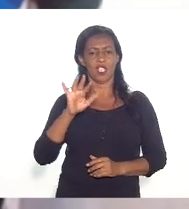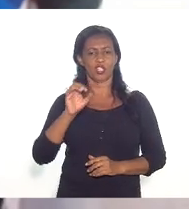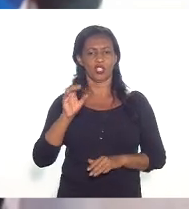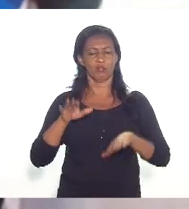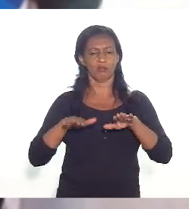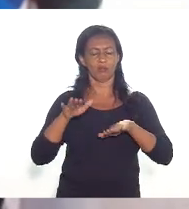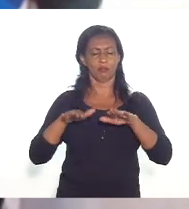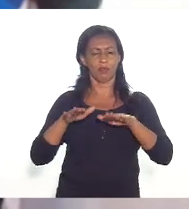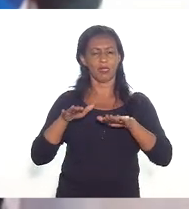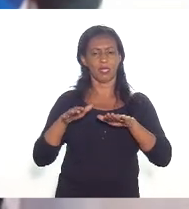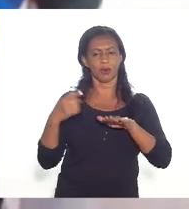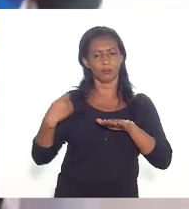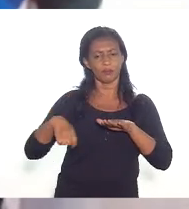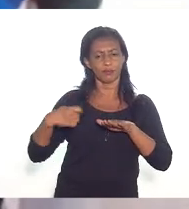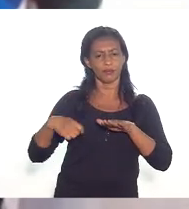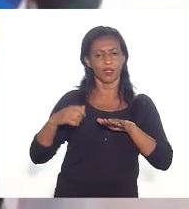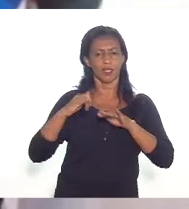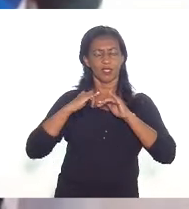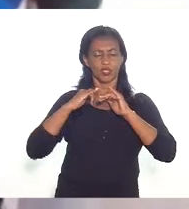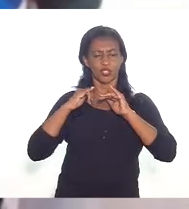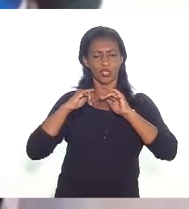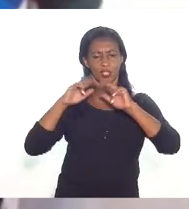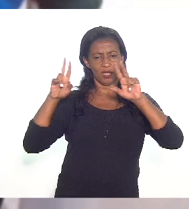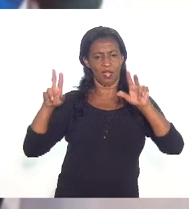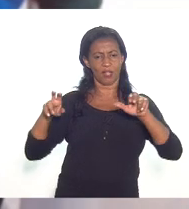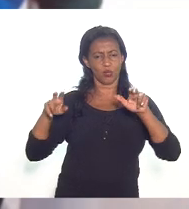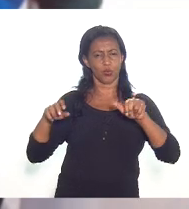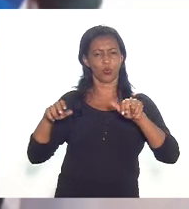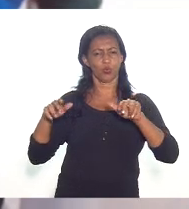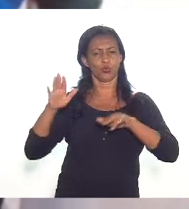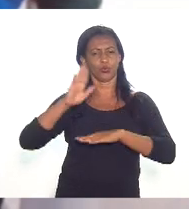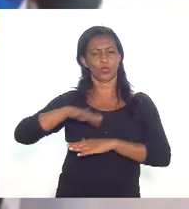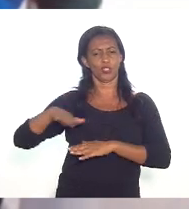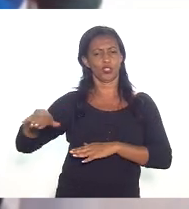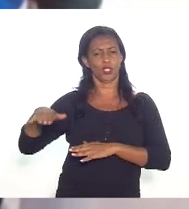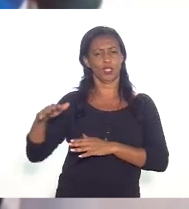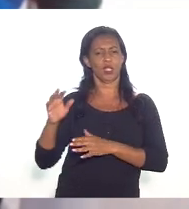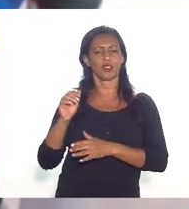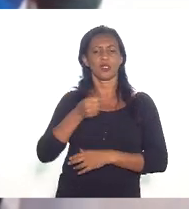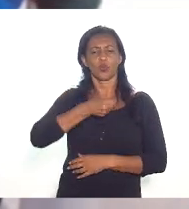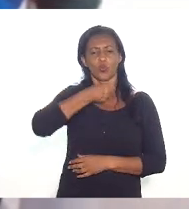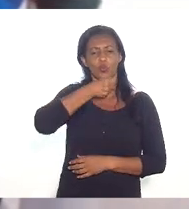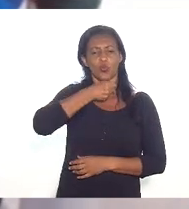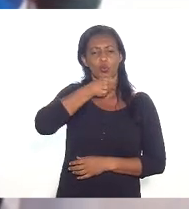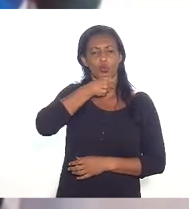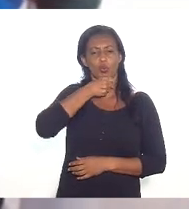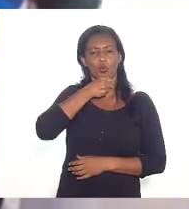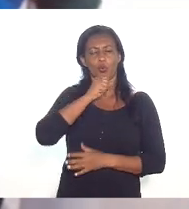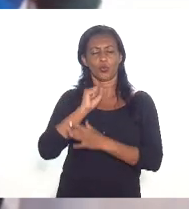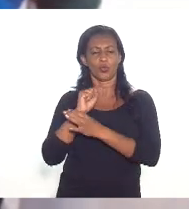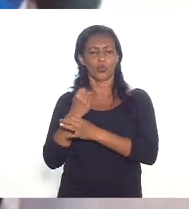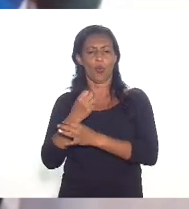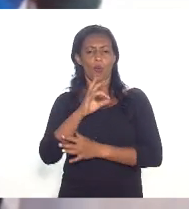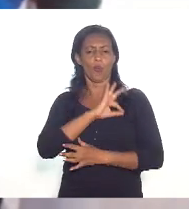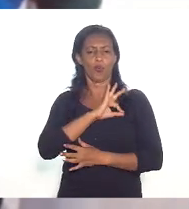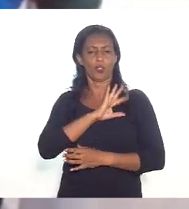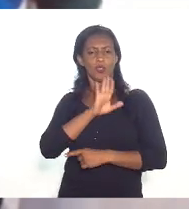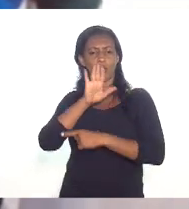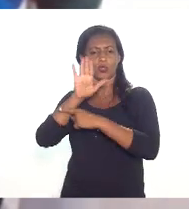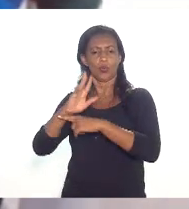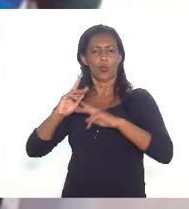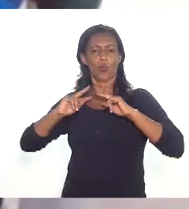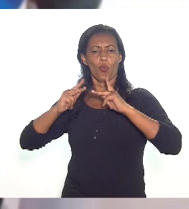de pareceres das comissões de assuntos da criança, do adolescente e do idoso, da segurança pública e assuntos de polícia, de defesa dos direitos